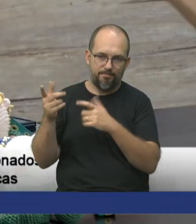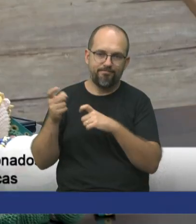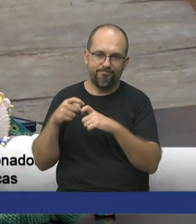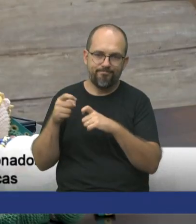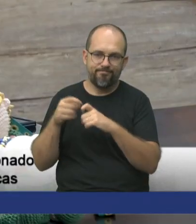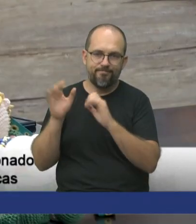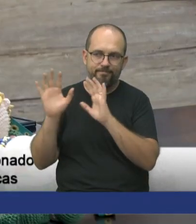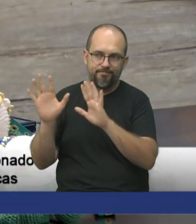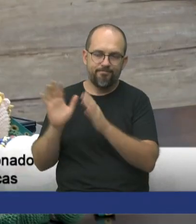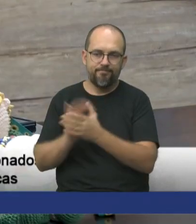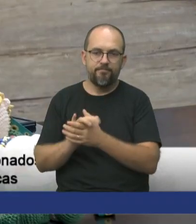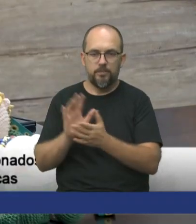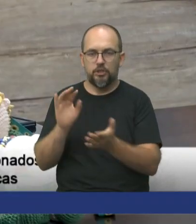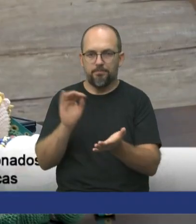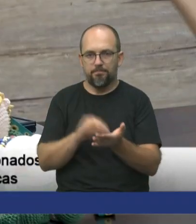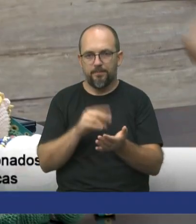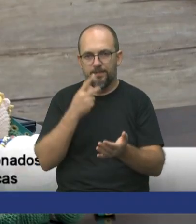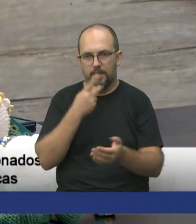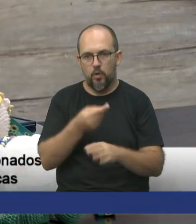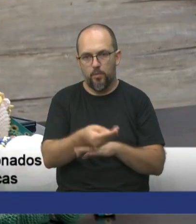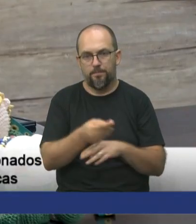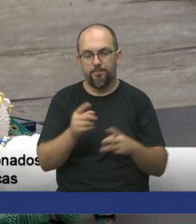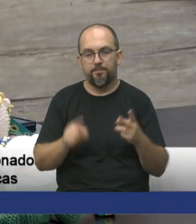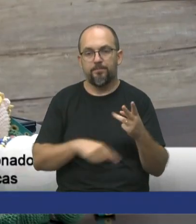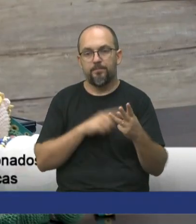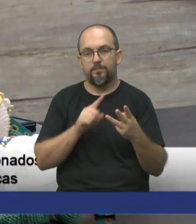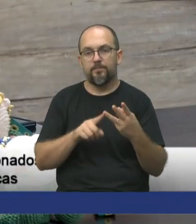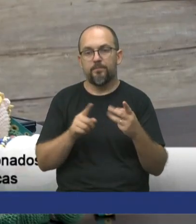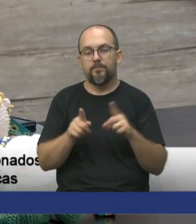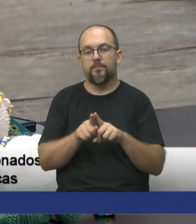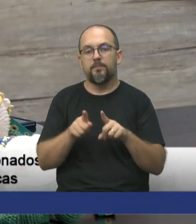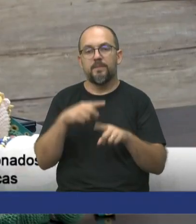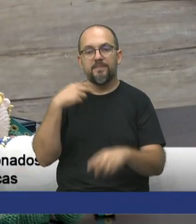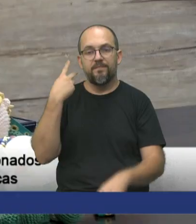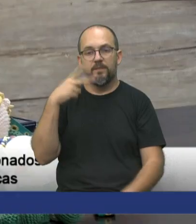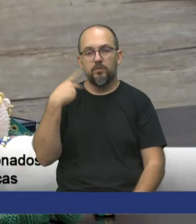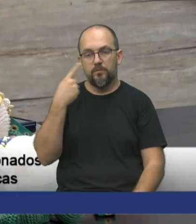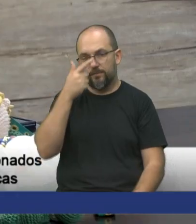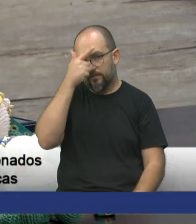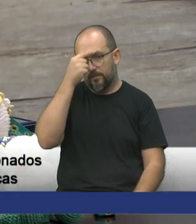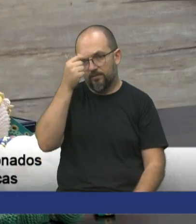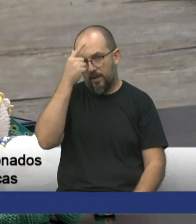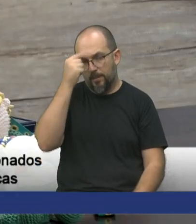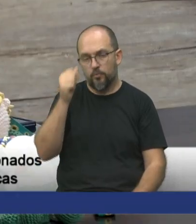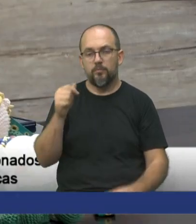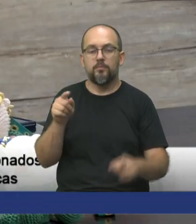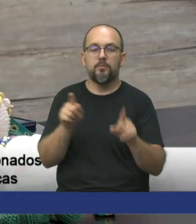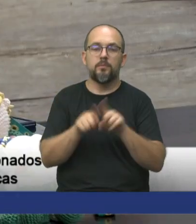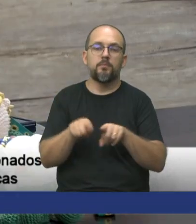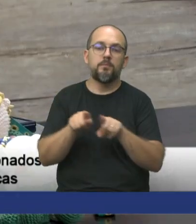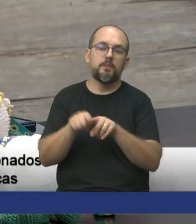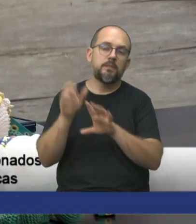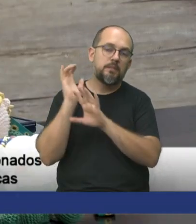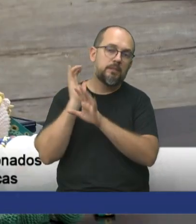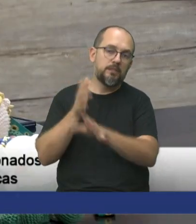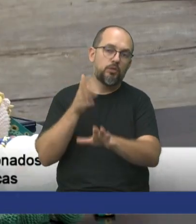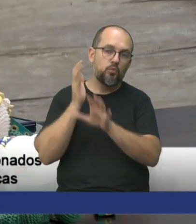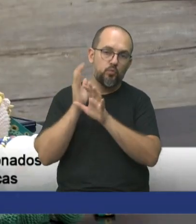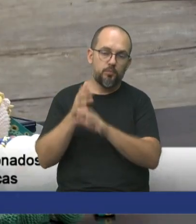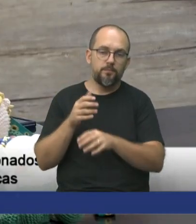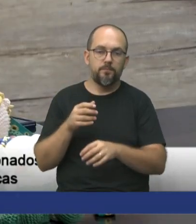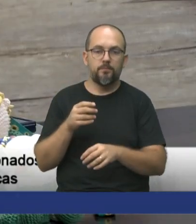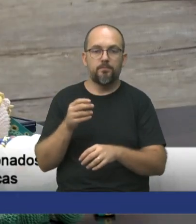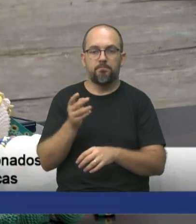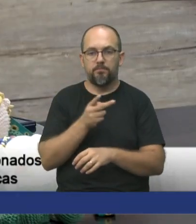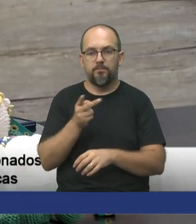registrou, e também a ausência do vereador Fábio Souza e do vereador Tito Coló, que